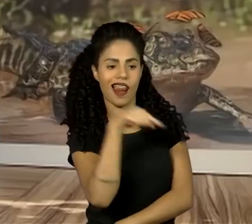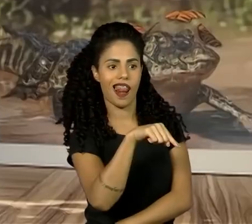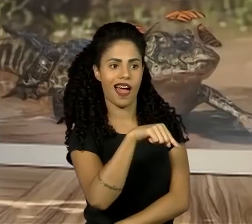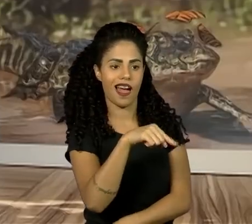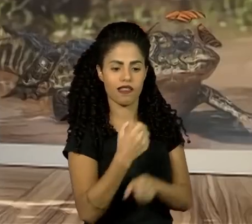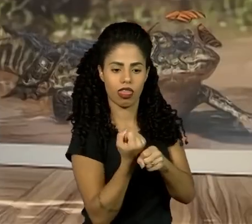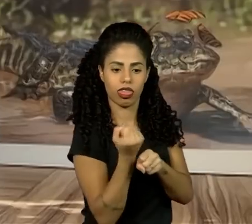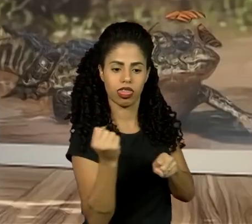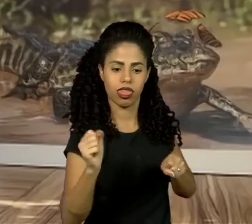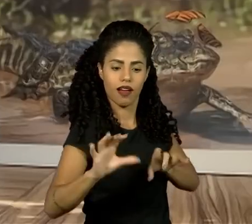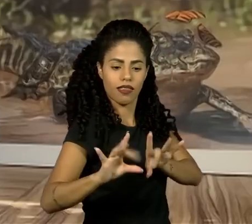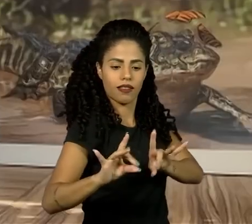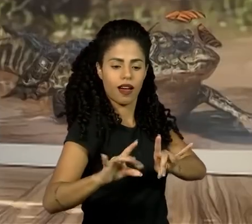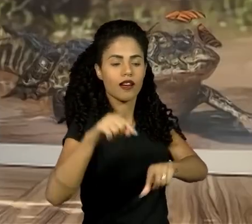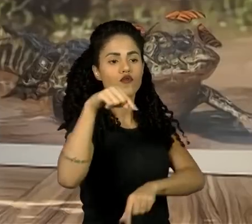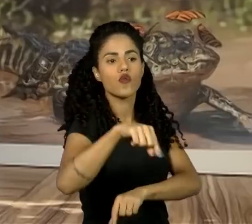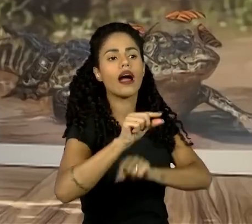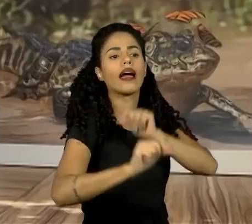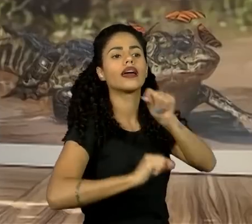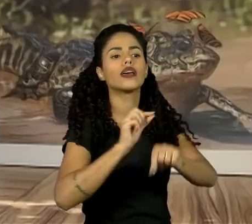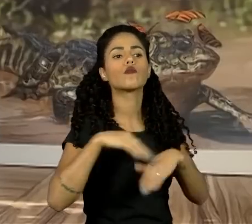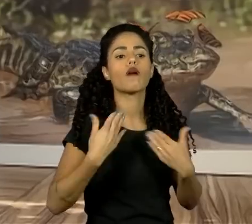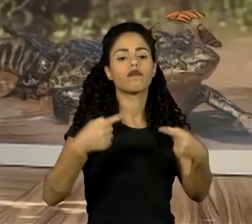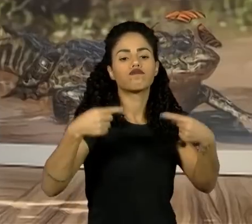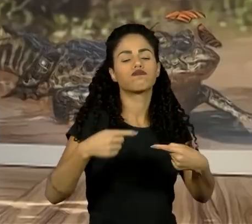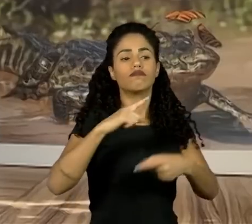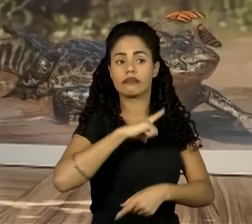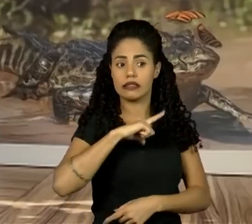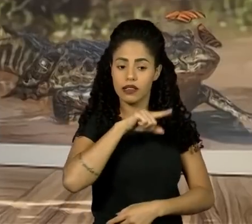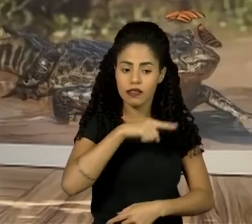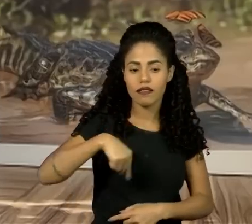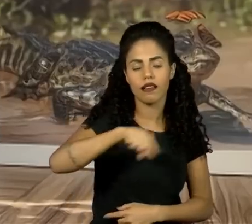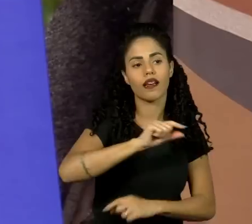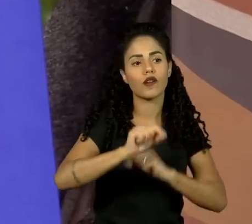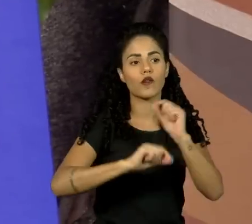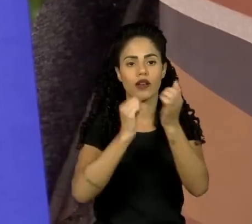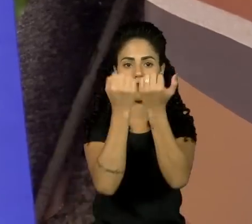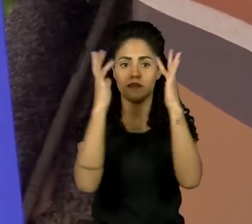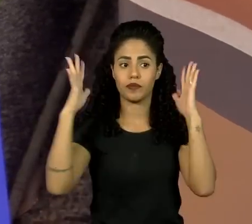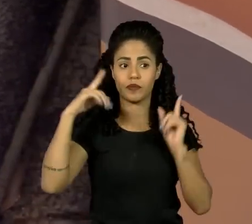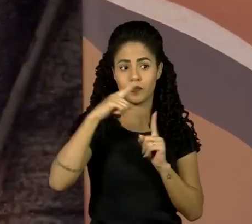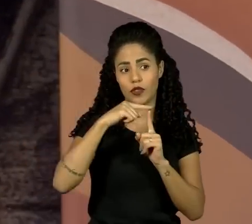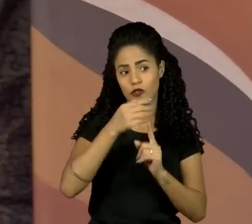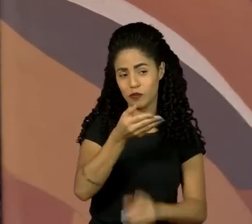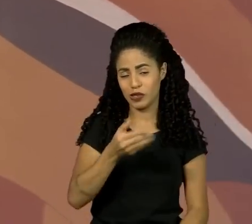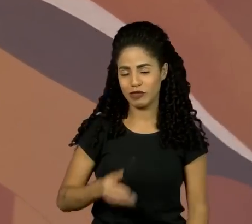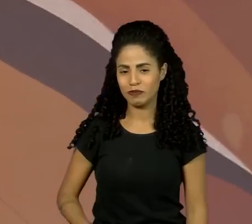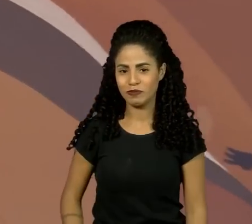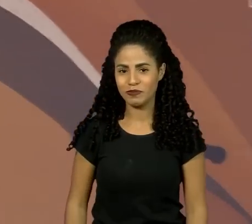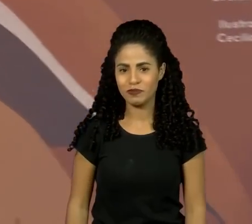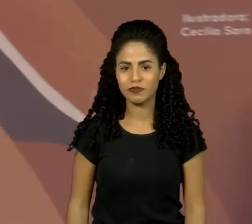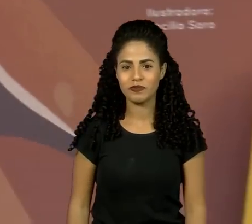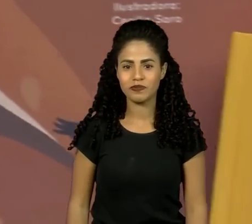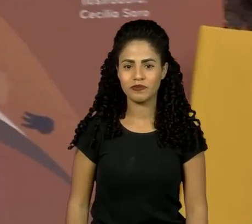alagável tropical do planeta e também quais são alguns desafios ambientais que essas espécies enfrentam.